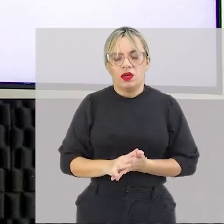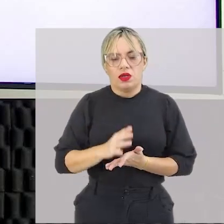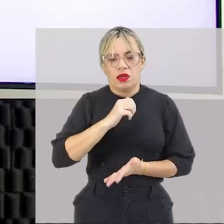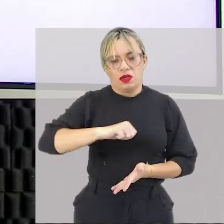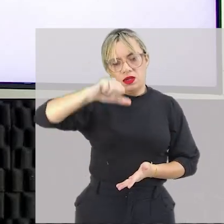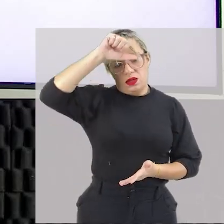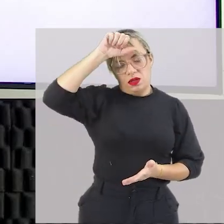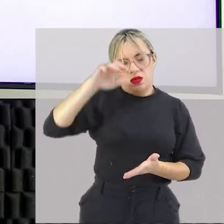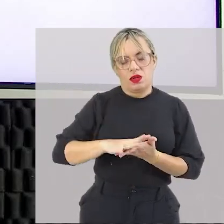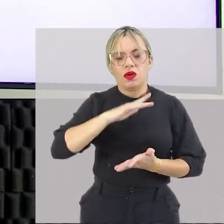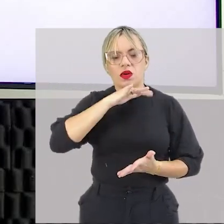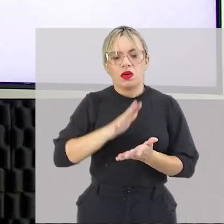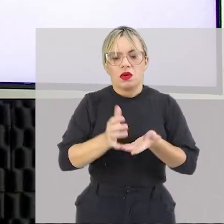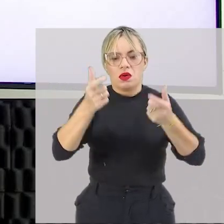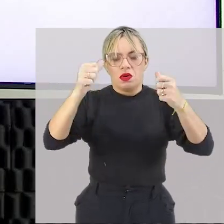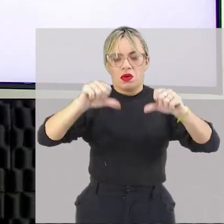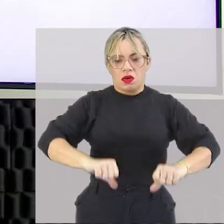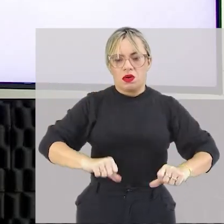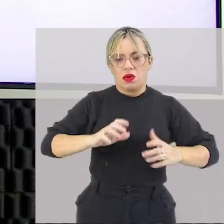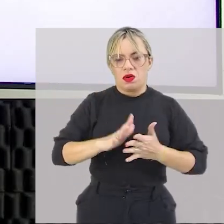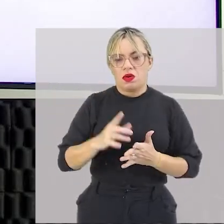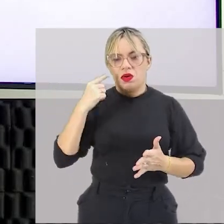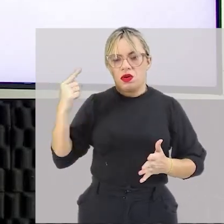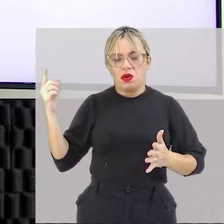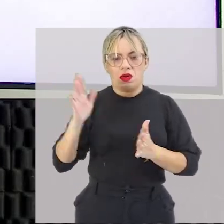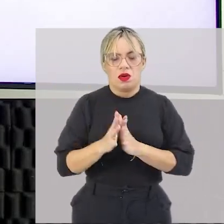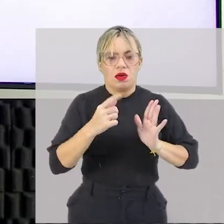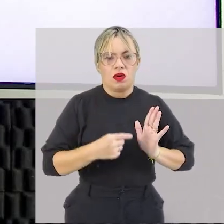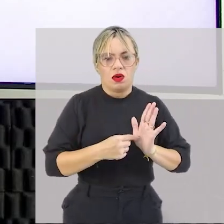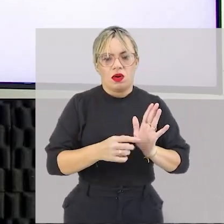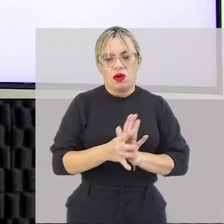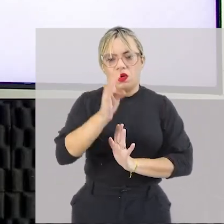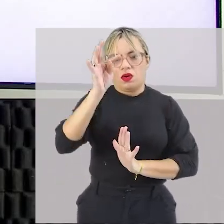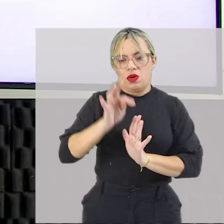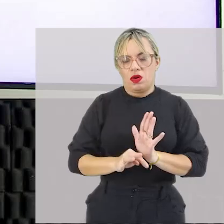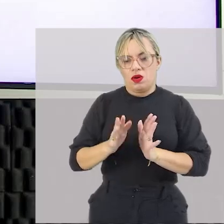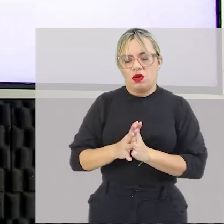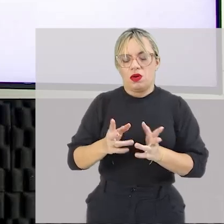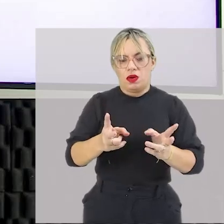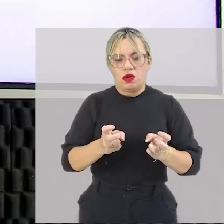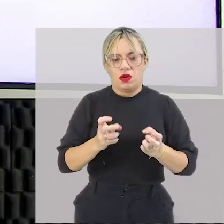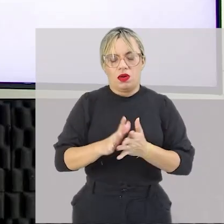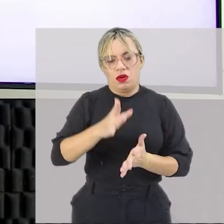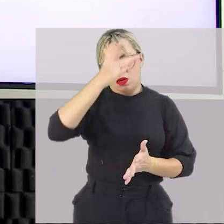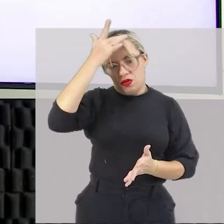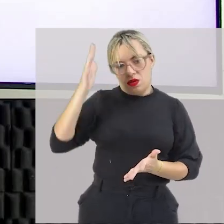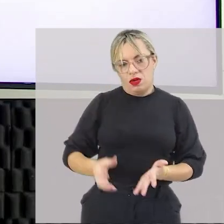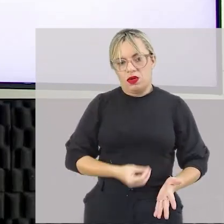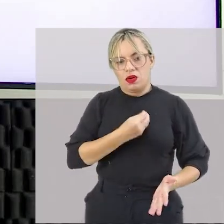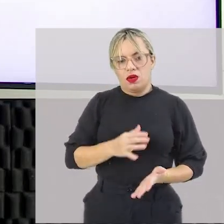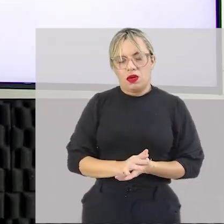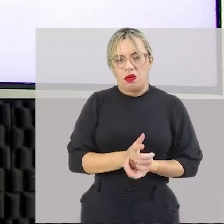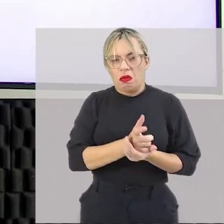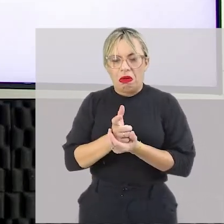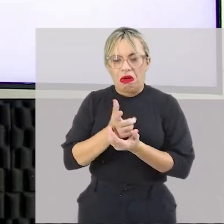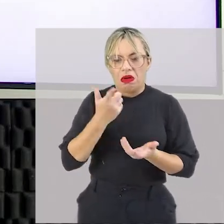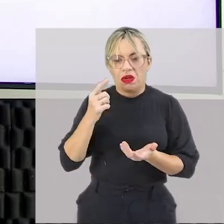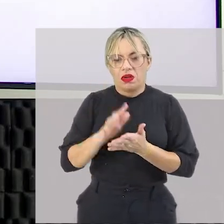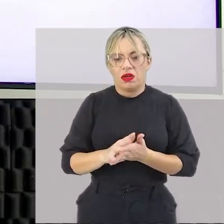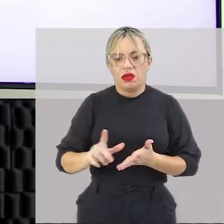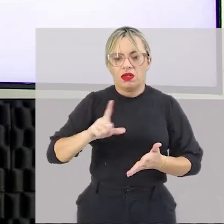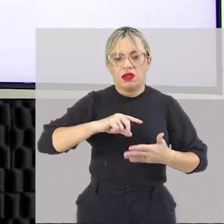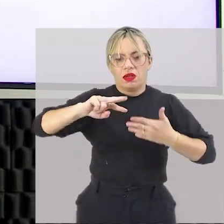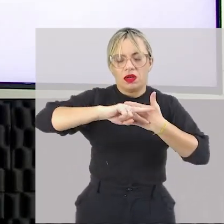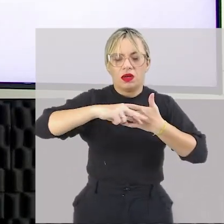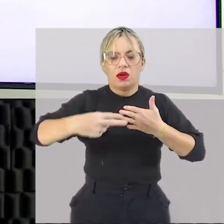negativo, ok? O estigma apontado no texto de perceber o morador de favela como criminoso, necessariamente, tem como consequência